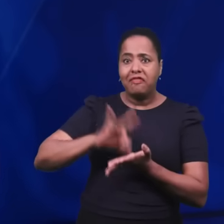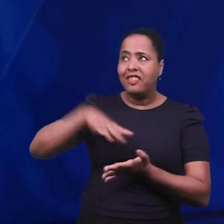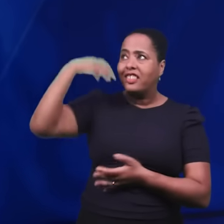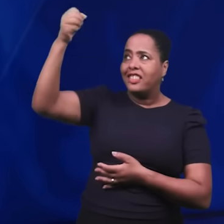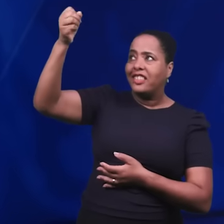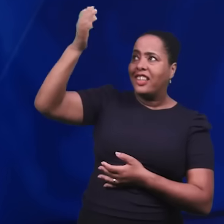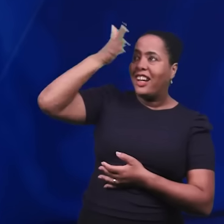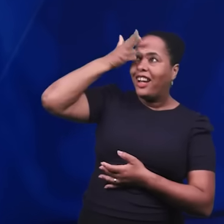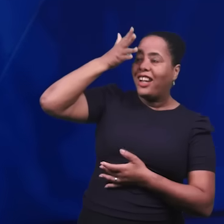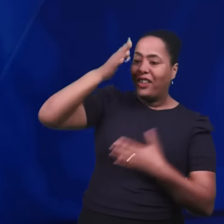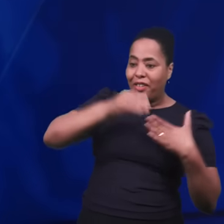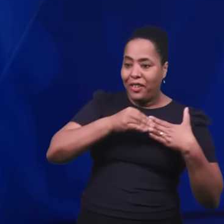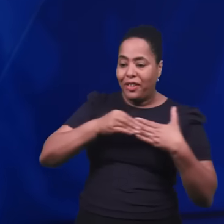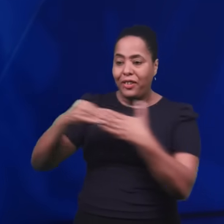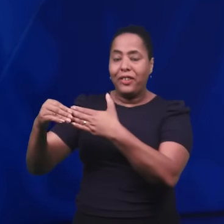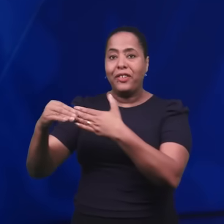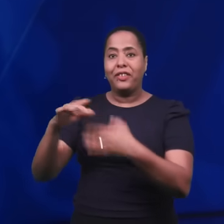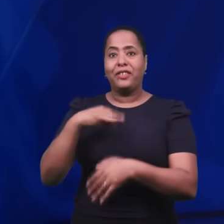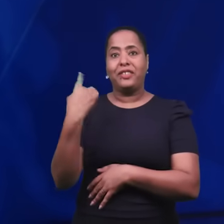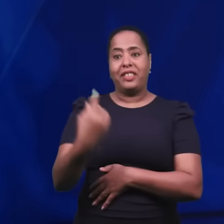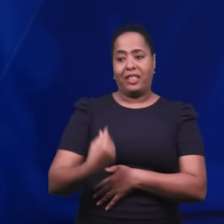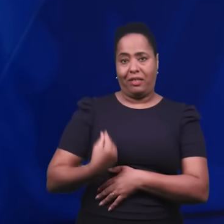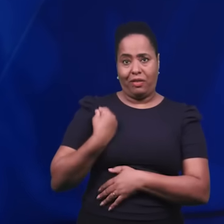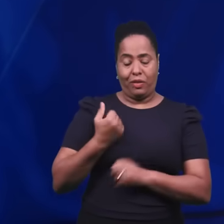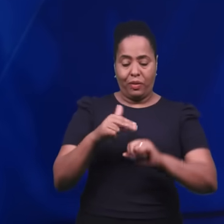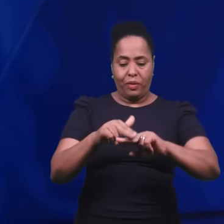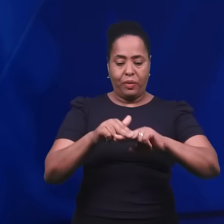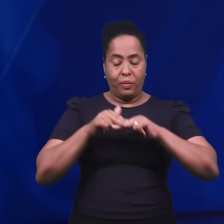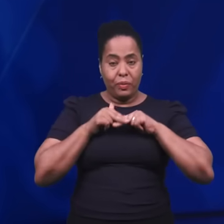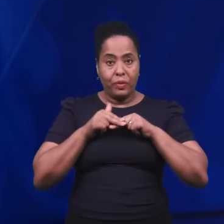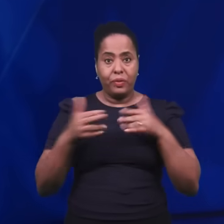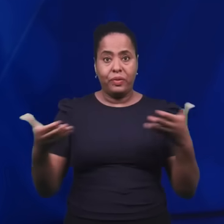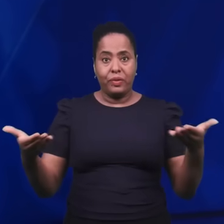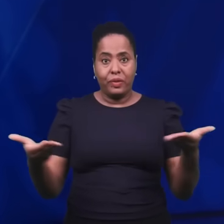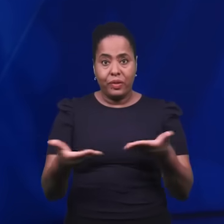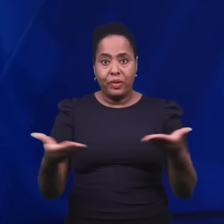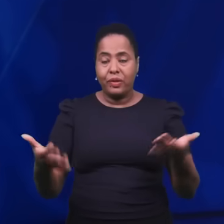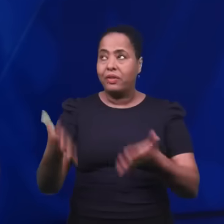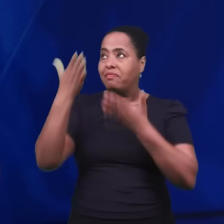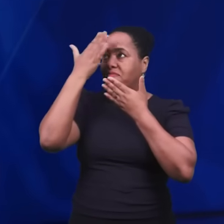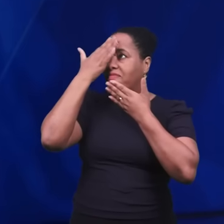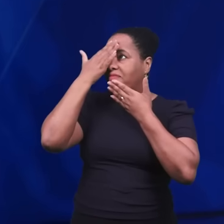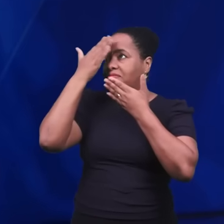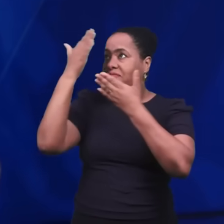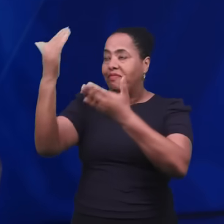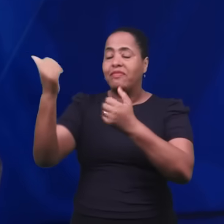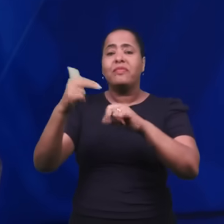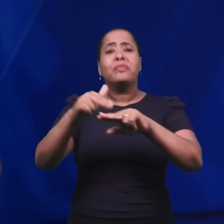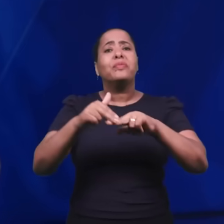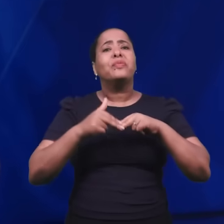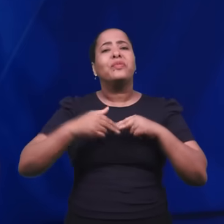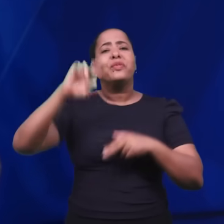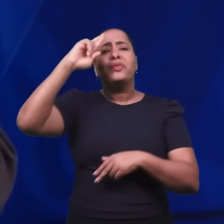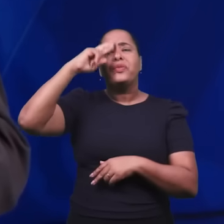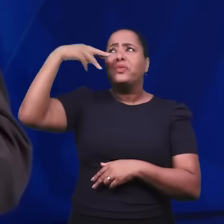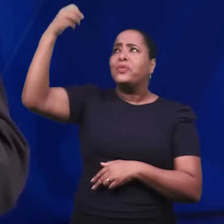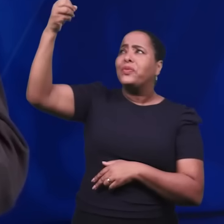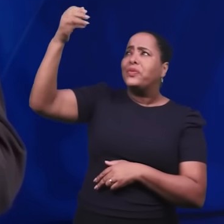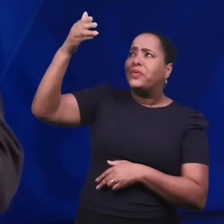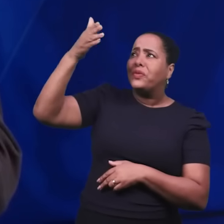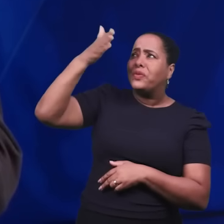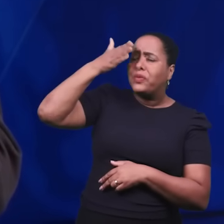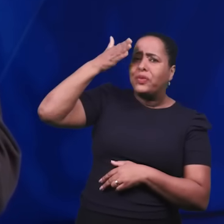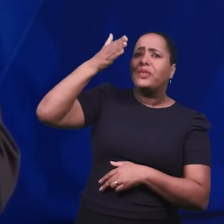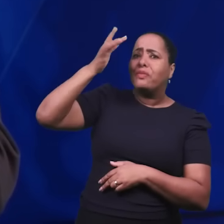que ilumina a nossa vida. E é por esse motivo que nós vamos glorificar agora, porque o Senhor é a luz divina, é aquela